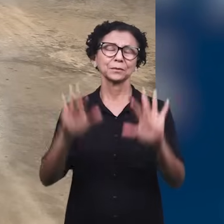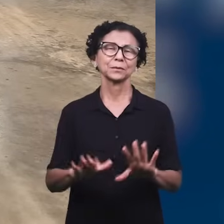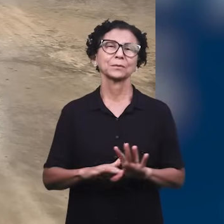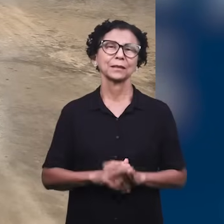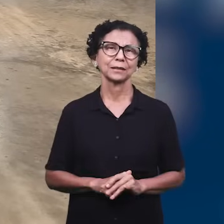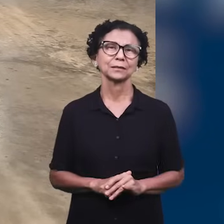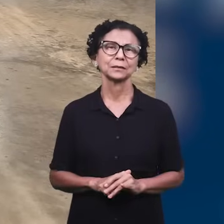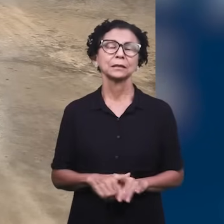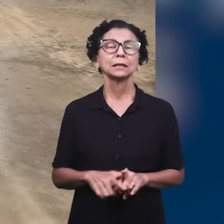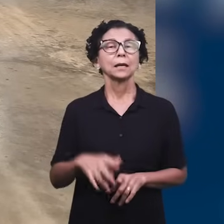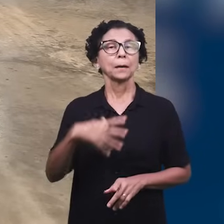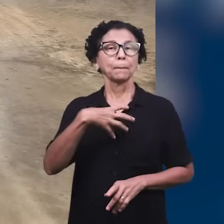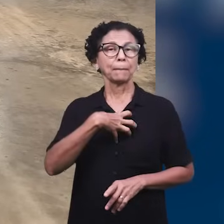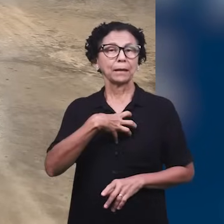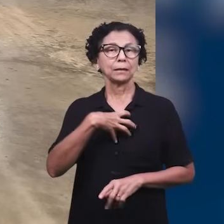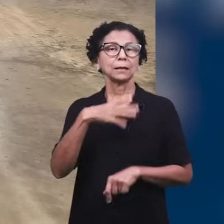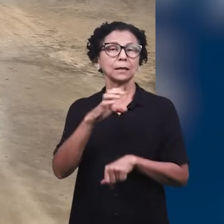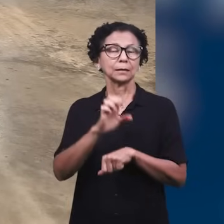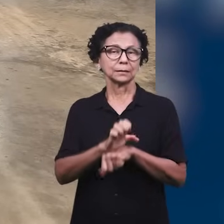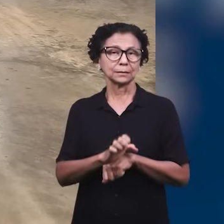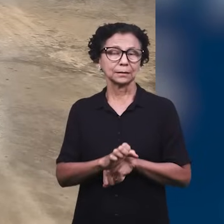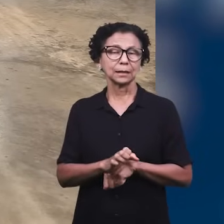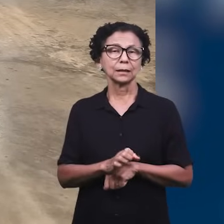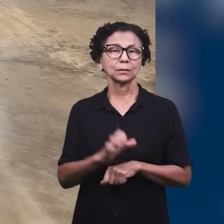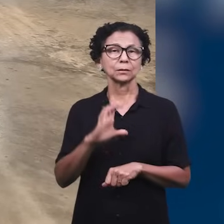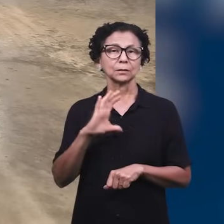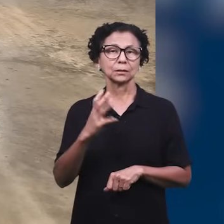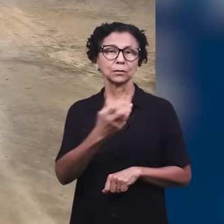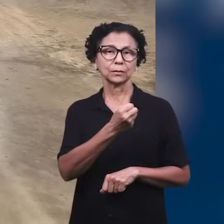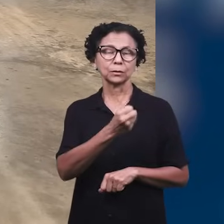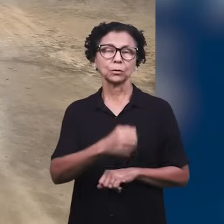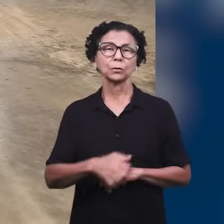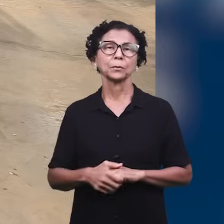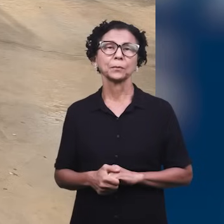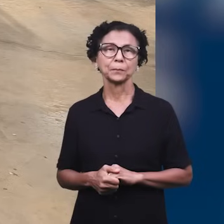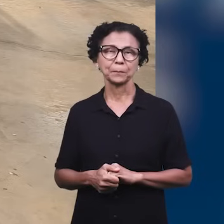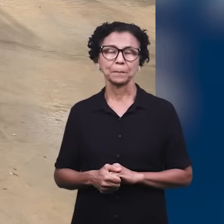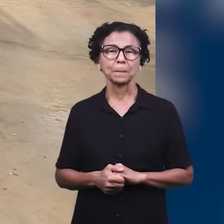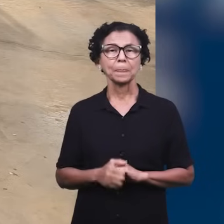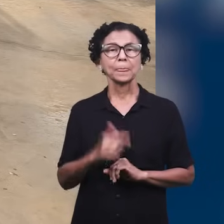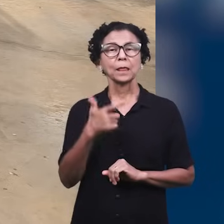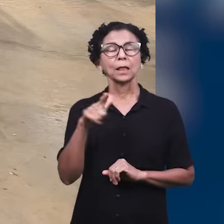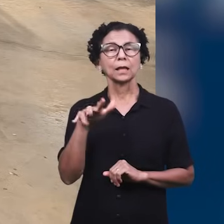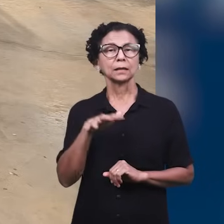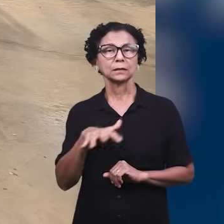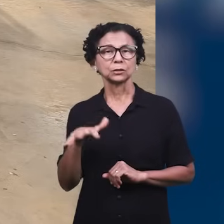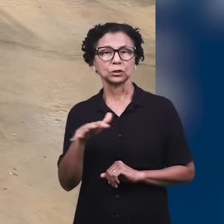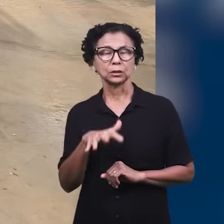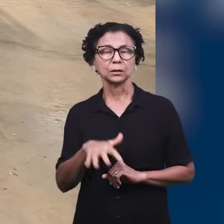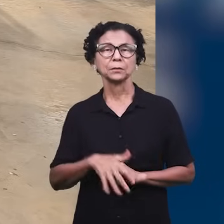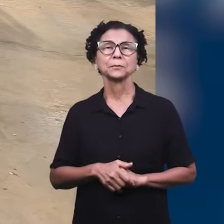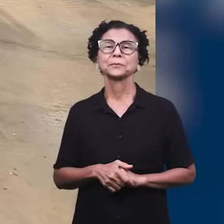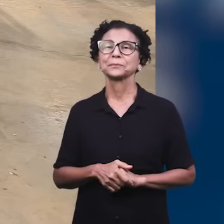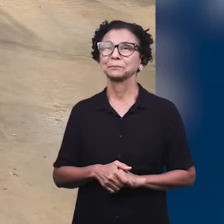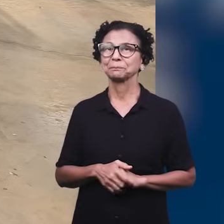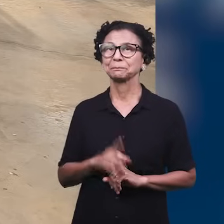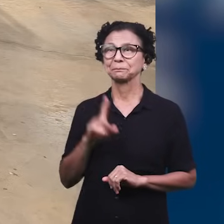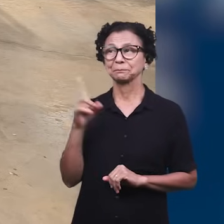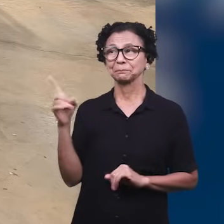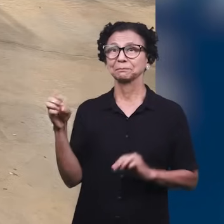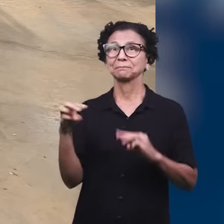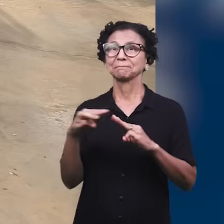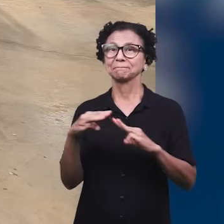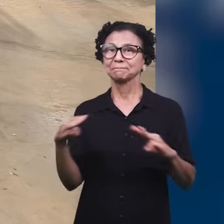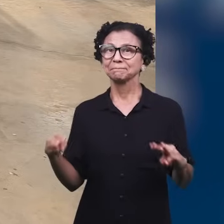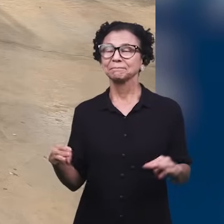na Bahia, as irmãs senhoras de Salvador e da região metropolitana foram ao Manaim da capital baiana para receber do Senhor